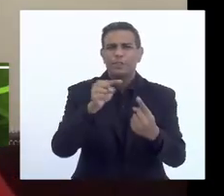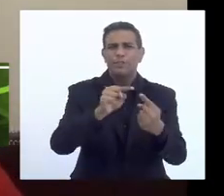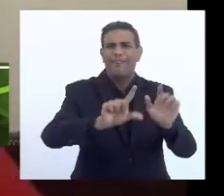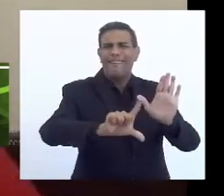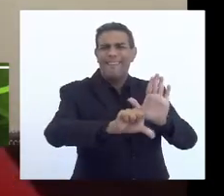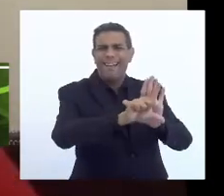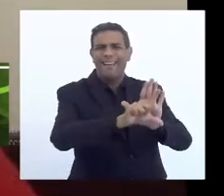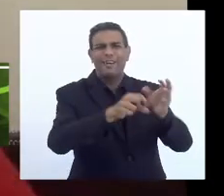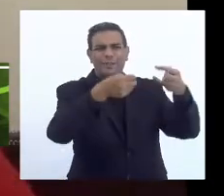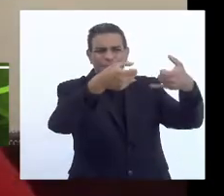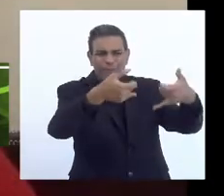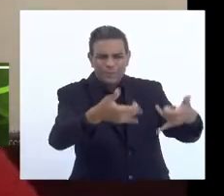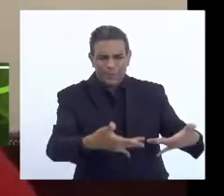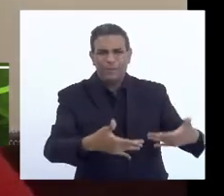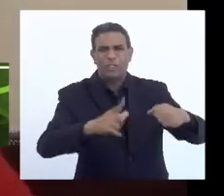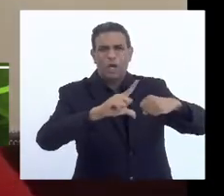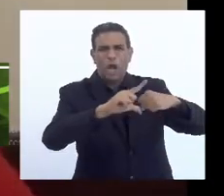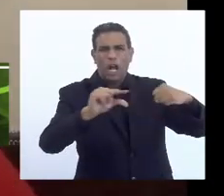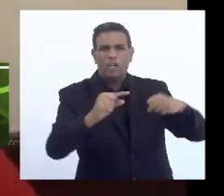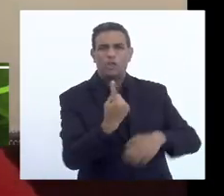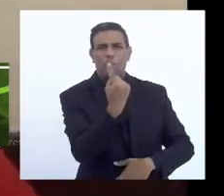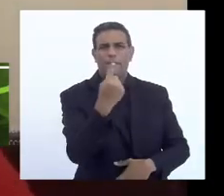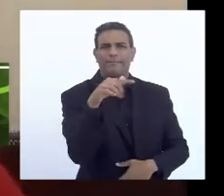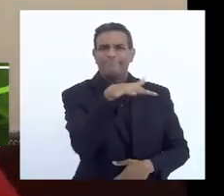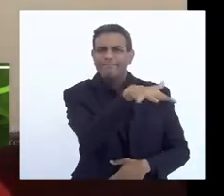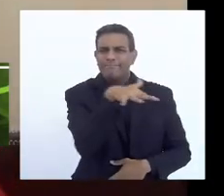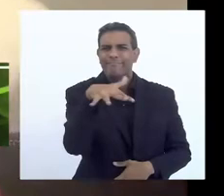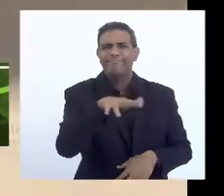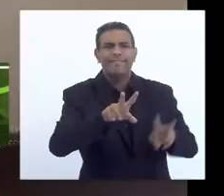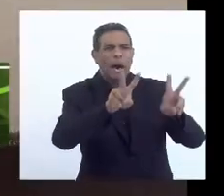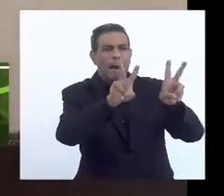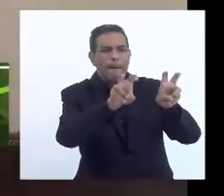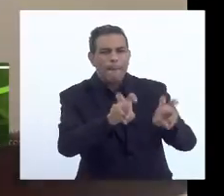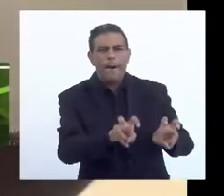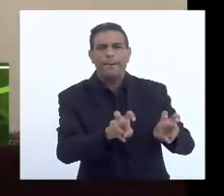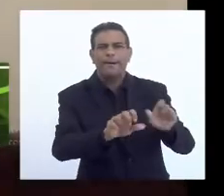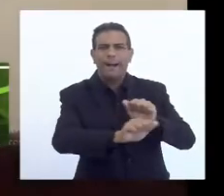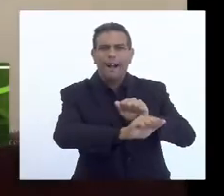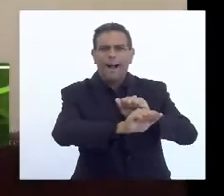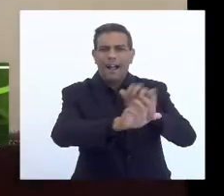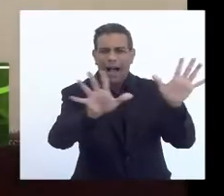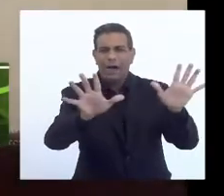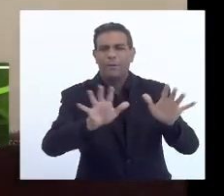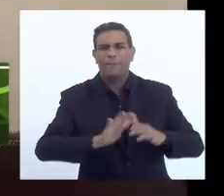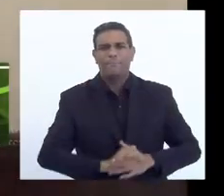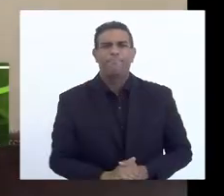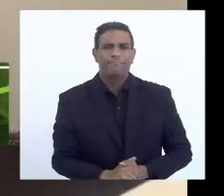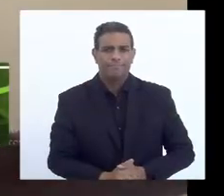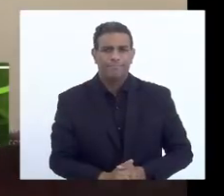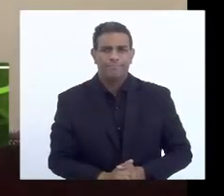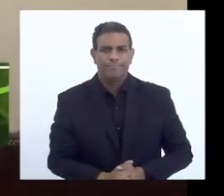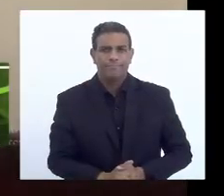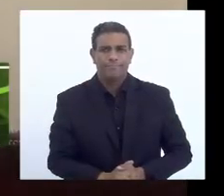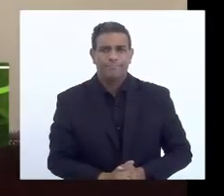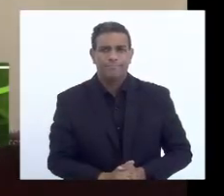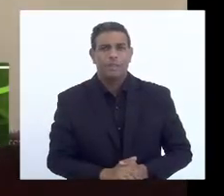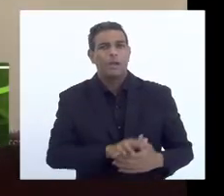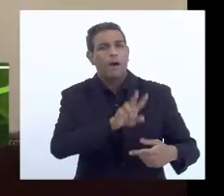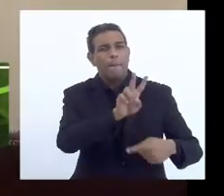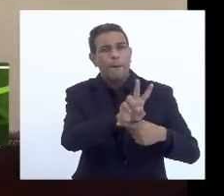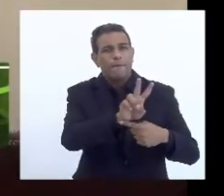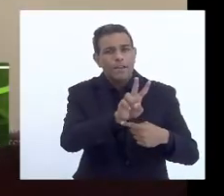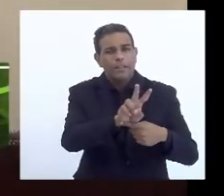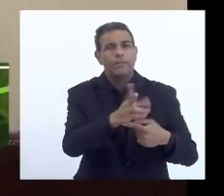tem no seu artigo 1º um texto muito, muito claro, né? Que é prevenir,